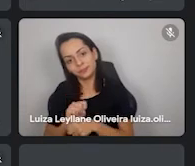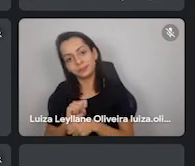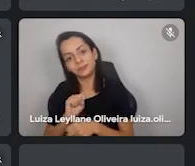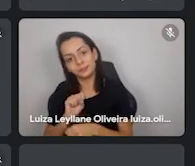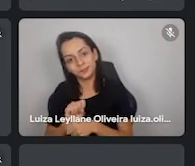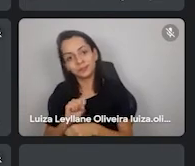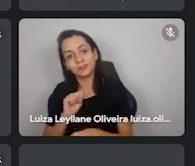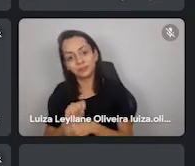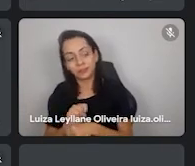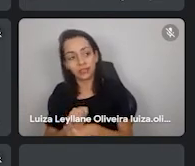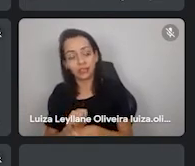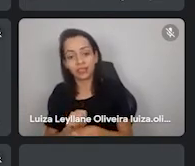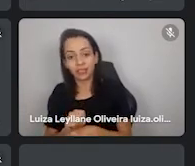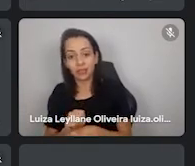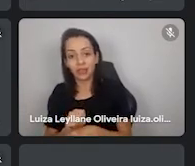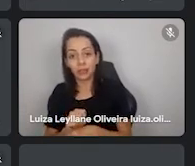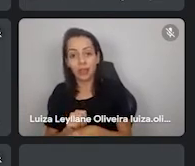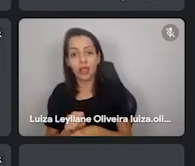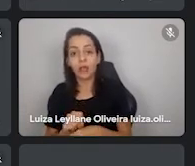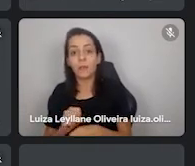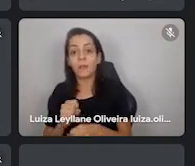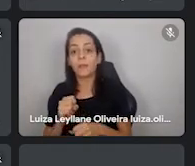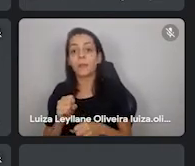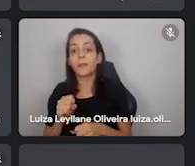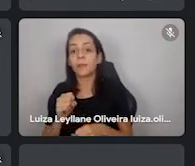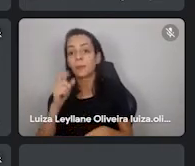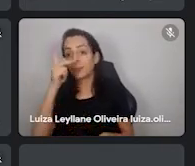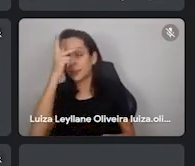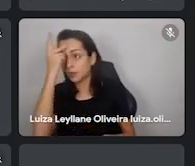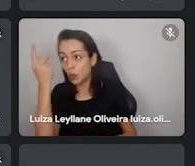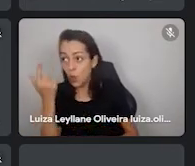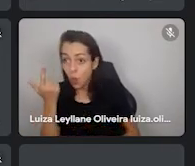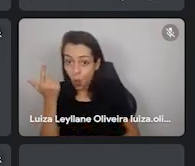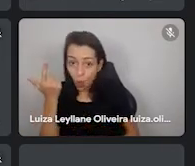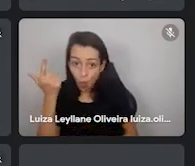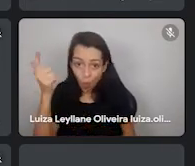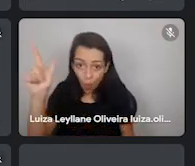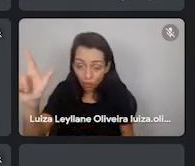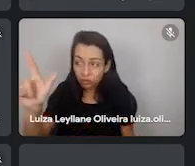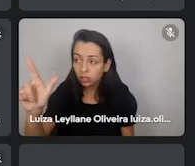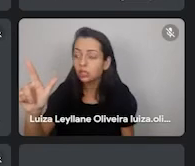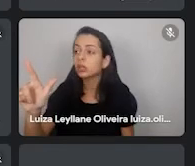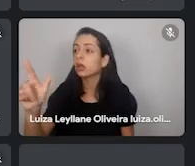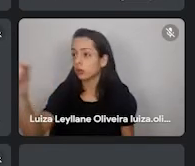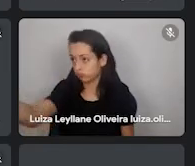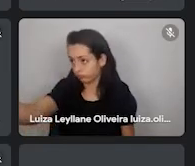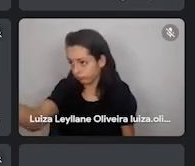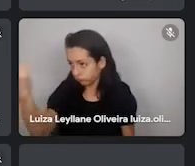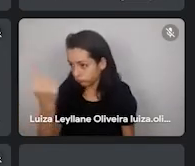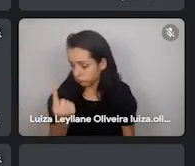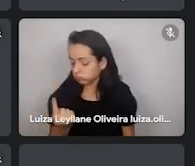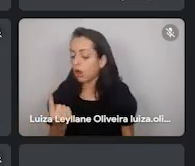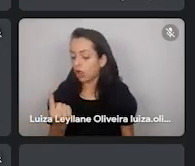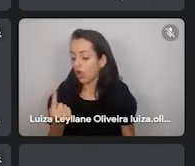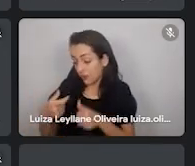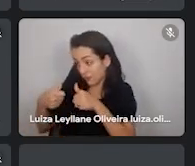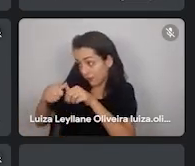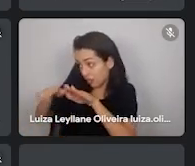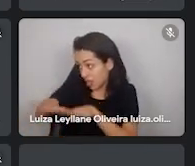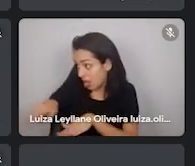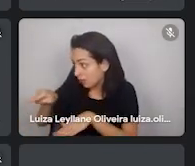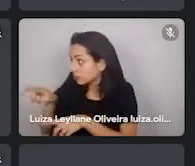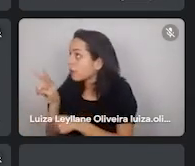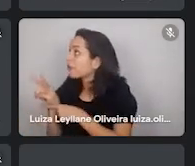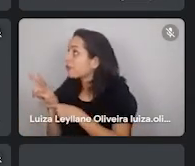uma outra pessoa para mim pedir para ficar olhando o local até eu ir avisar a